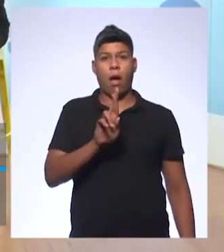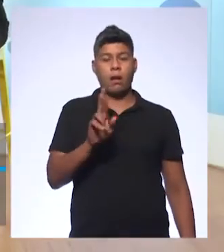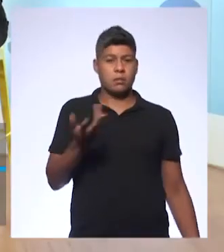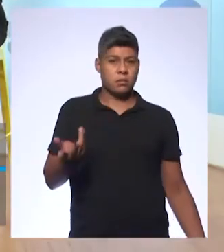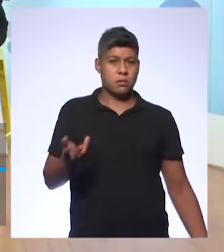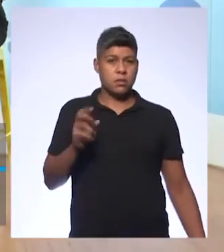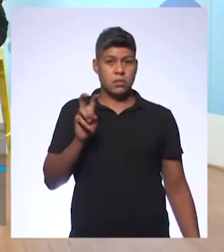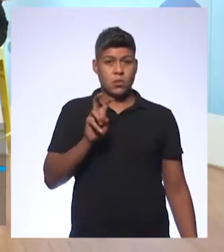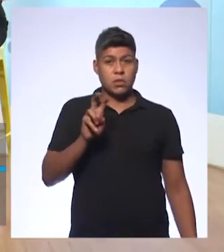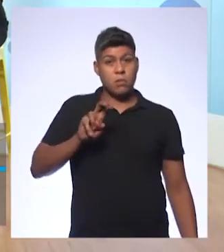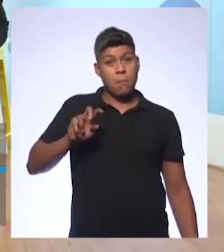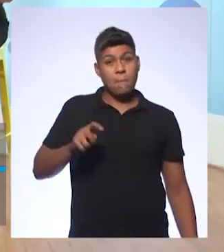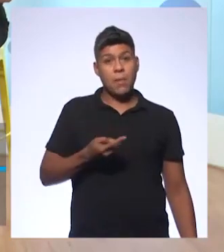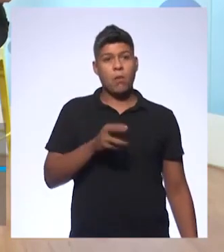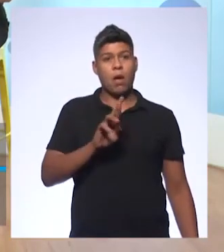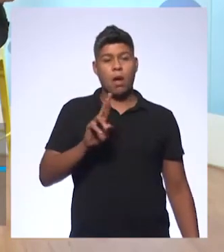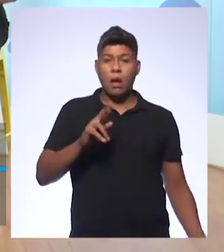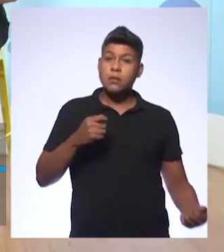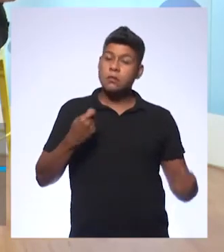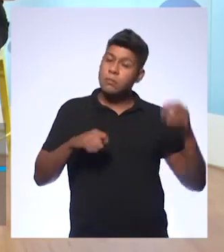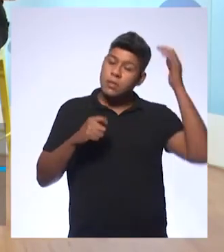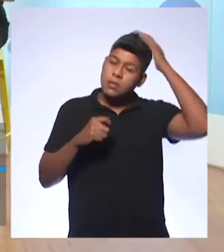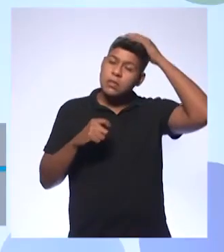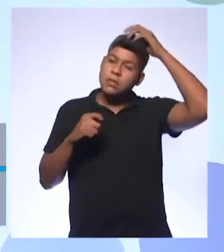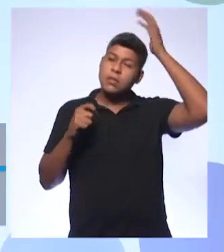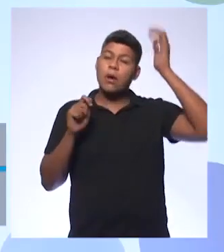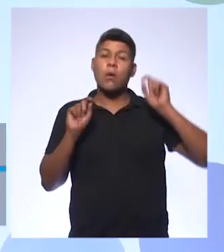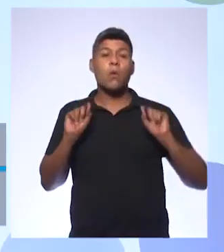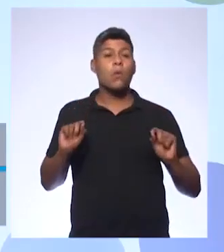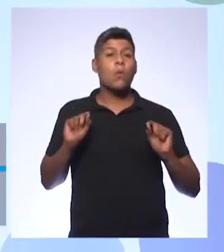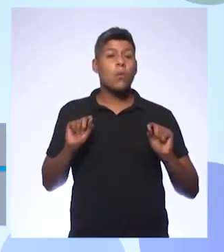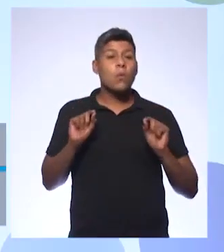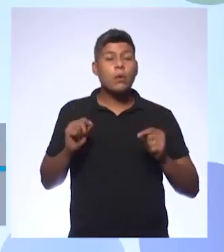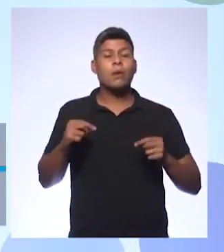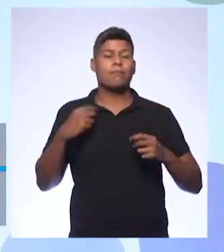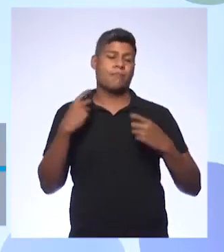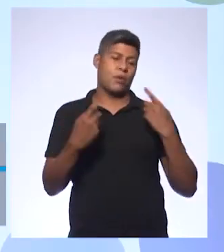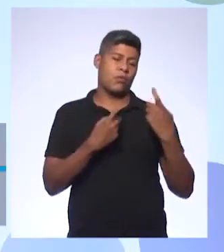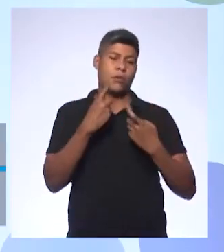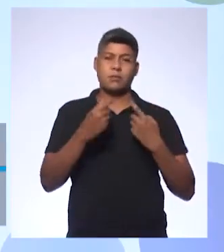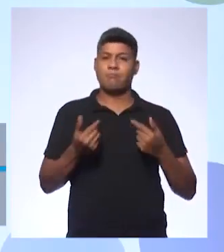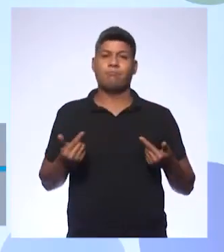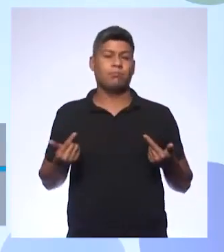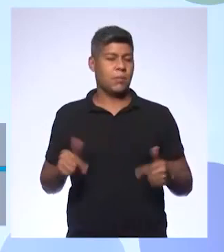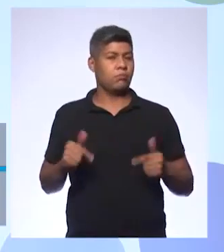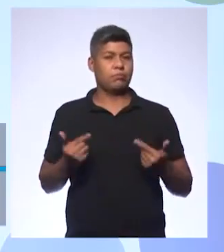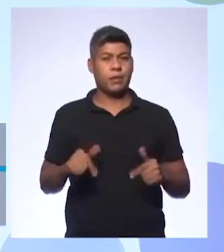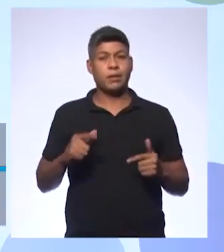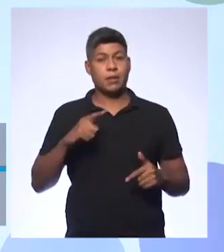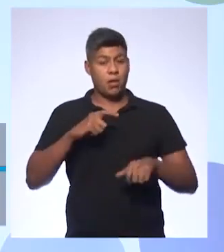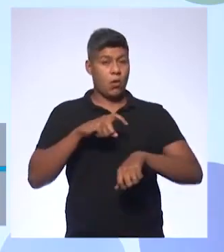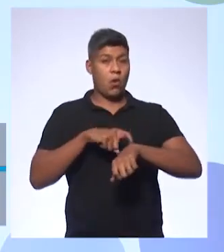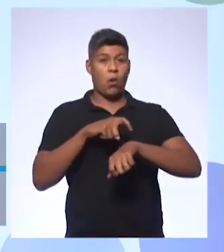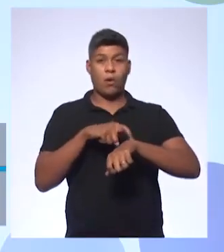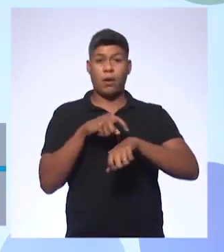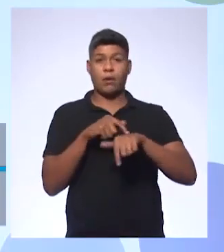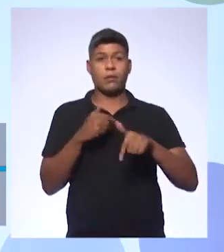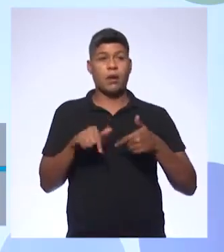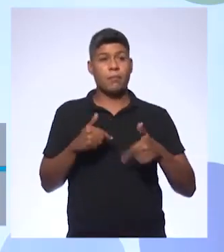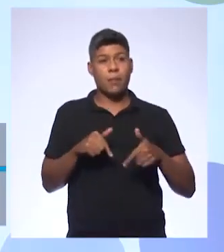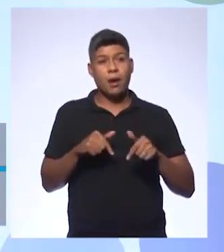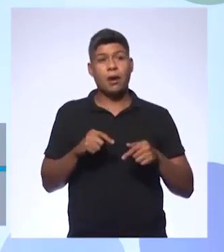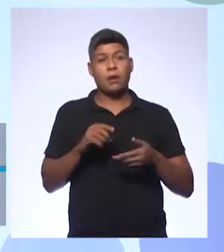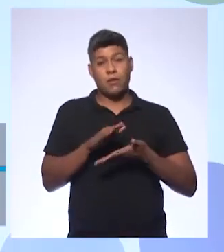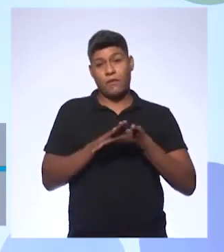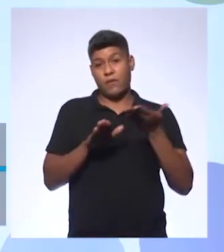alguém ter 55 mil reais por mês, é óbvio que você certas preocupações você não tem. né? Você tem ali o seu horário de trabalho, mas você consegue ali